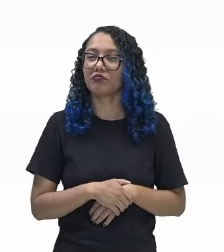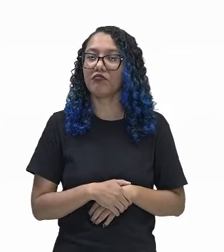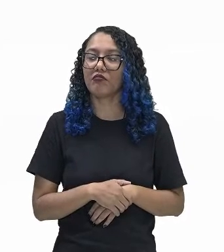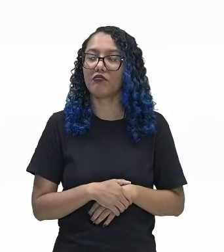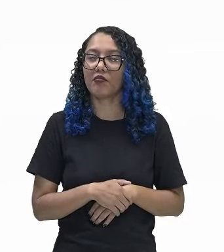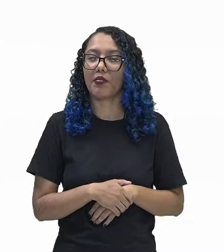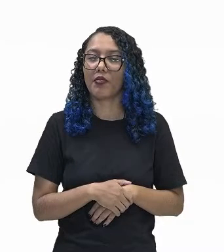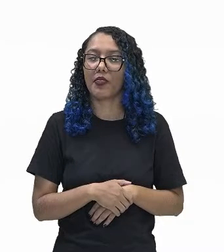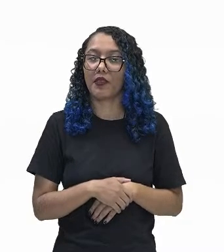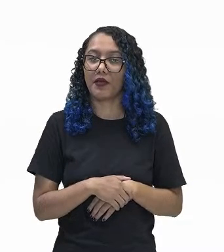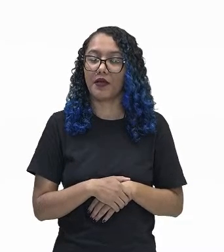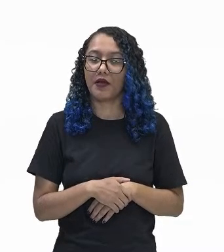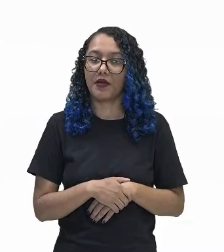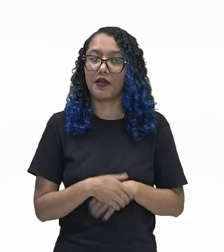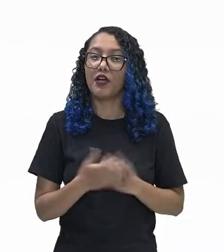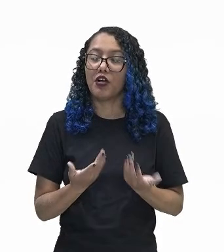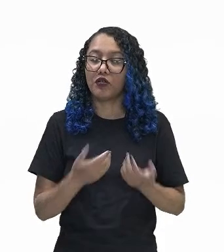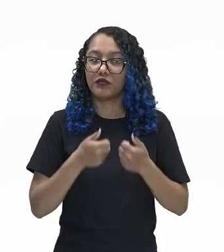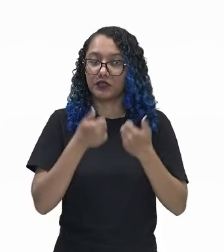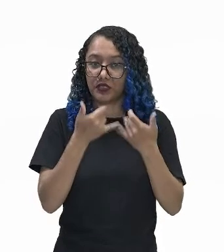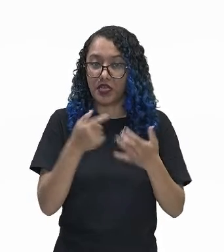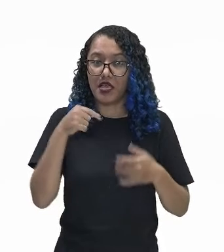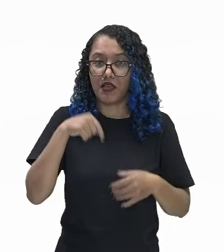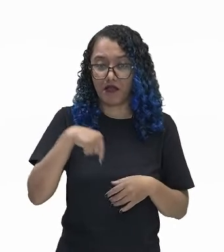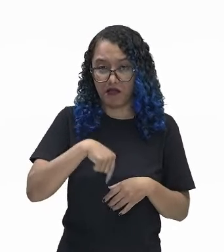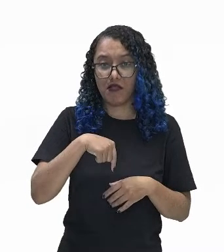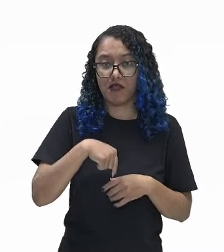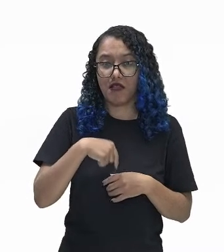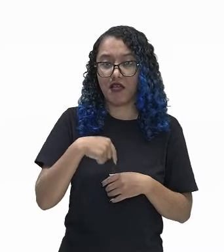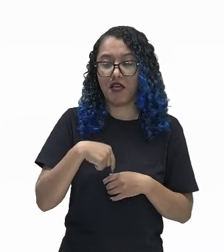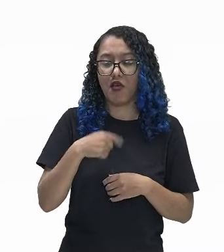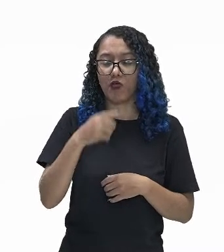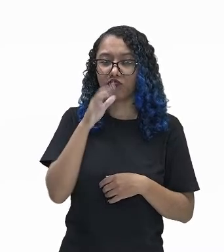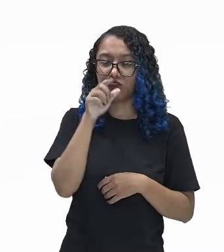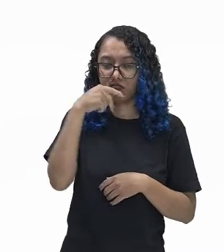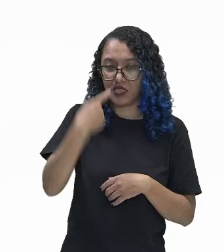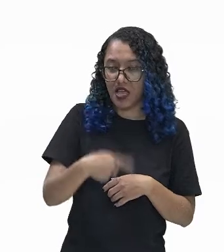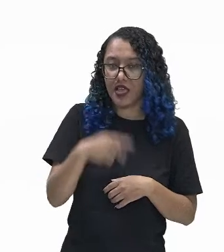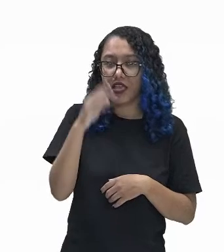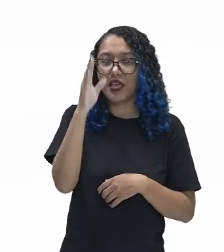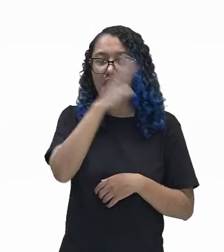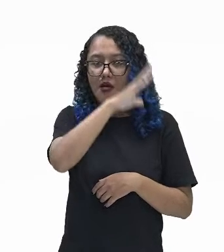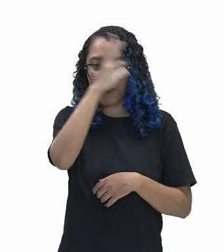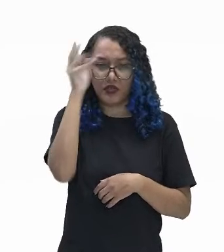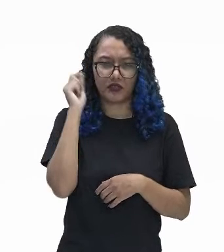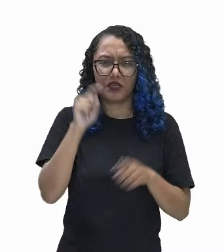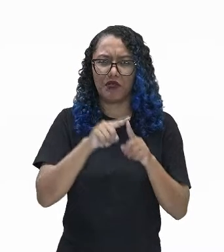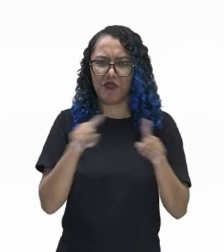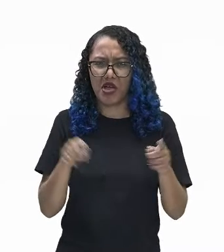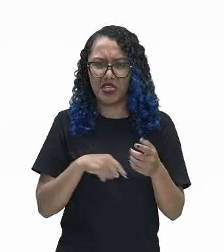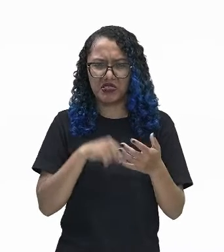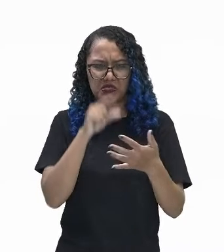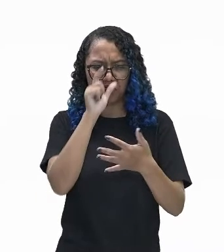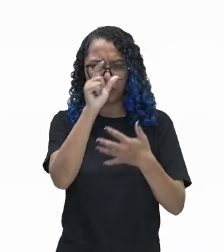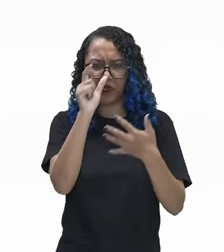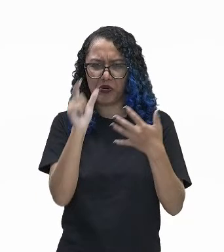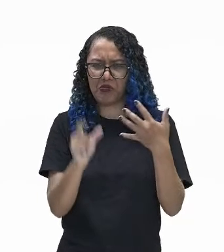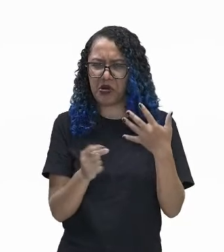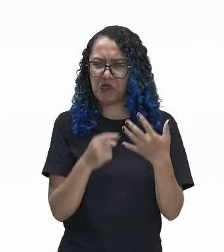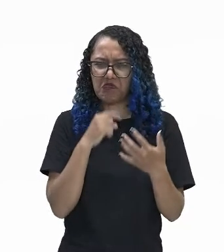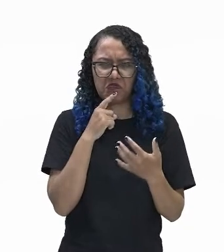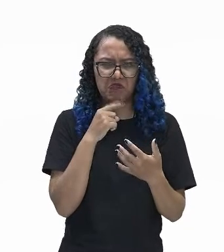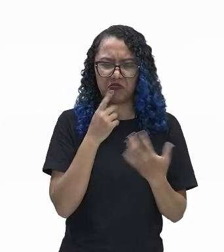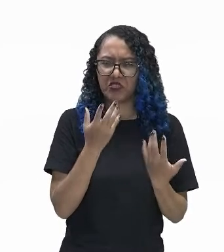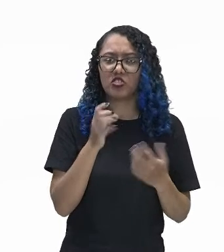Que nós somos aqui do Amazonas, eu ainda não tinha escutado essas variações aí não. Eu conheço mais como papagaio e pipa,